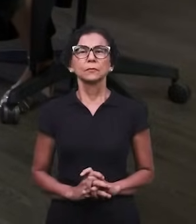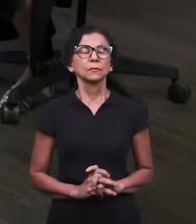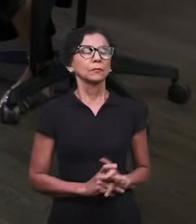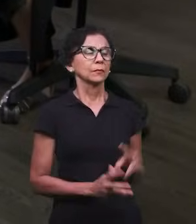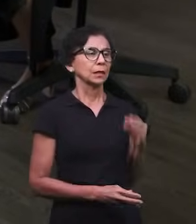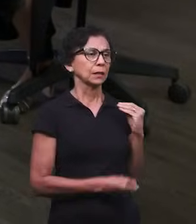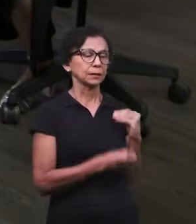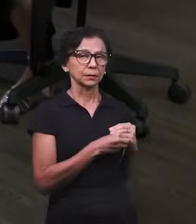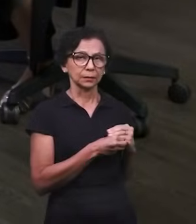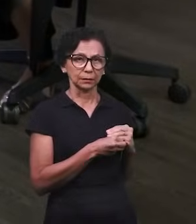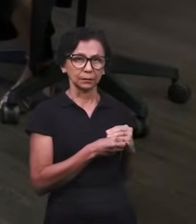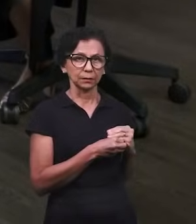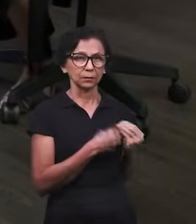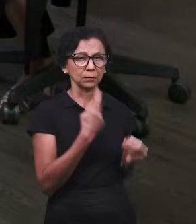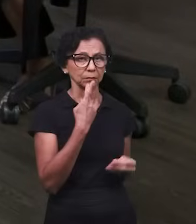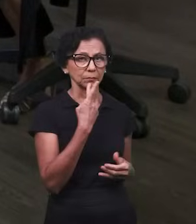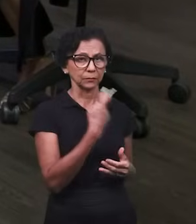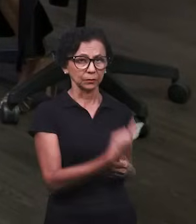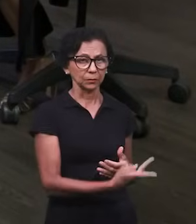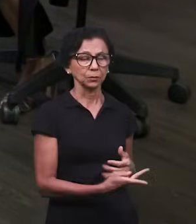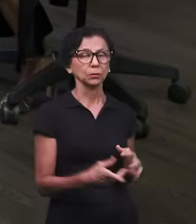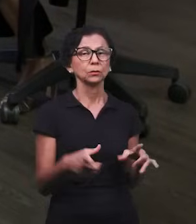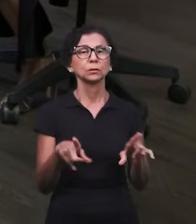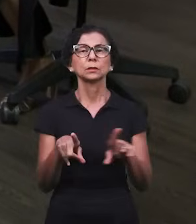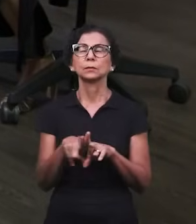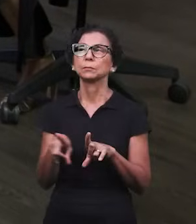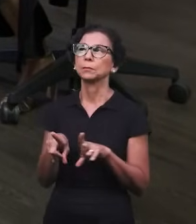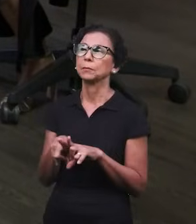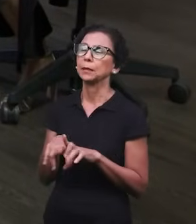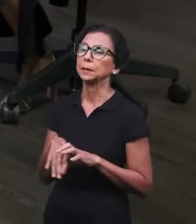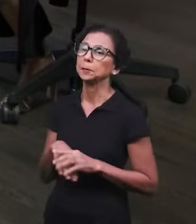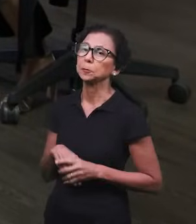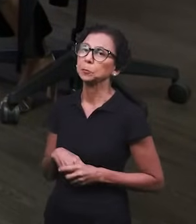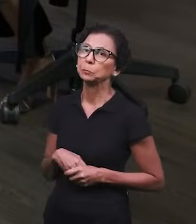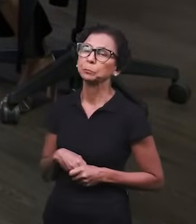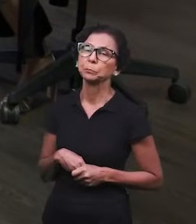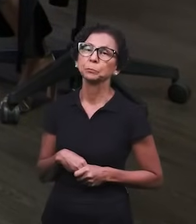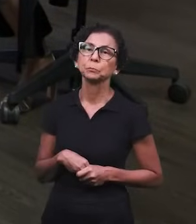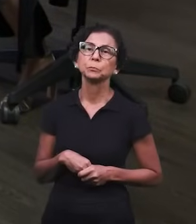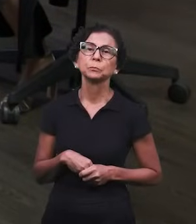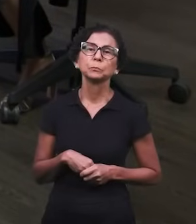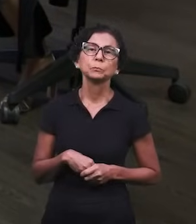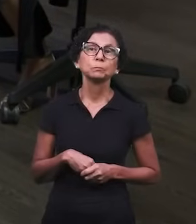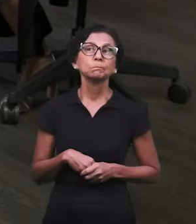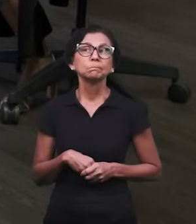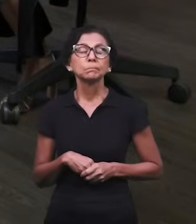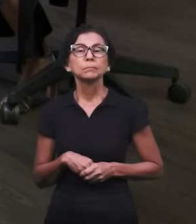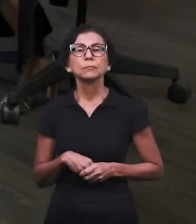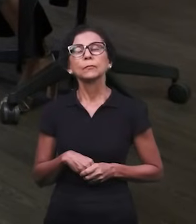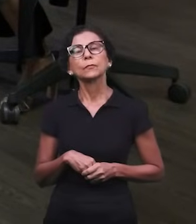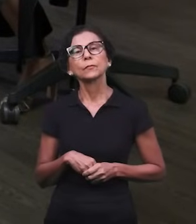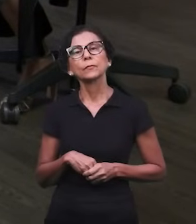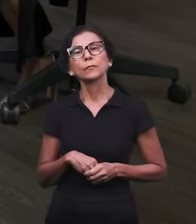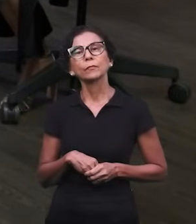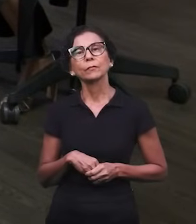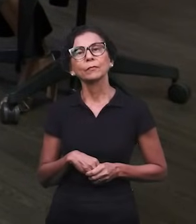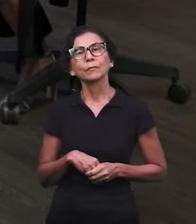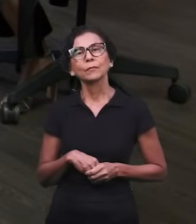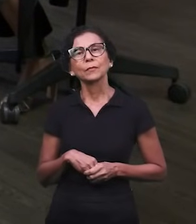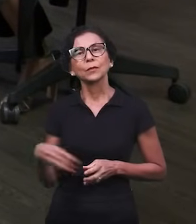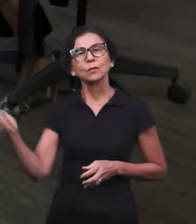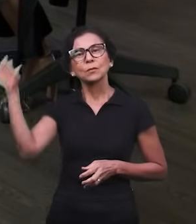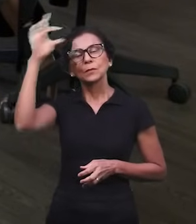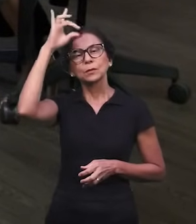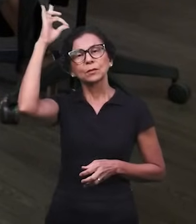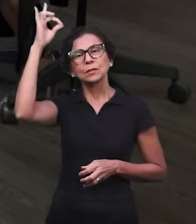Corroborando com o que o pastor Adriano falou, há um outro aspecto também, né? E o que o Espírito Santo de Deus espera